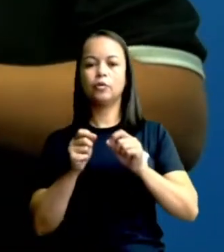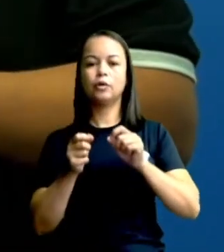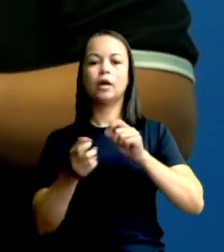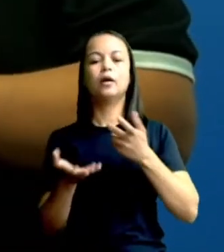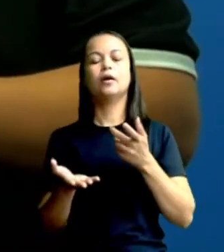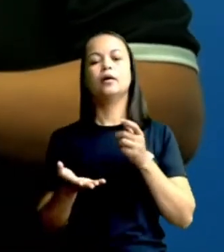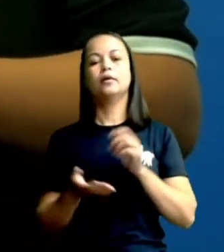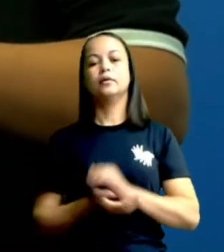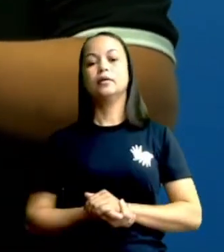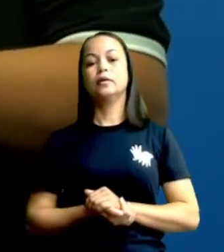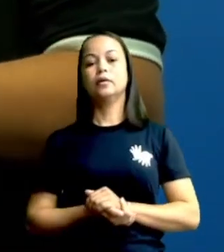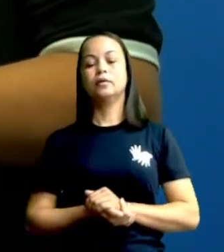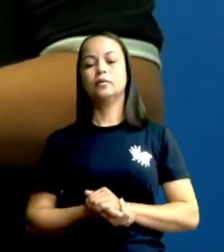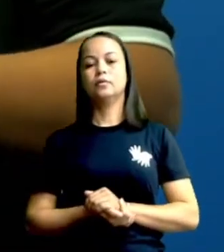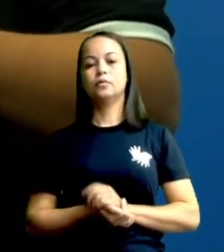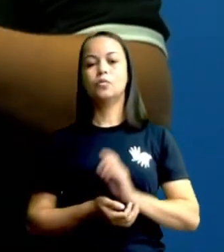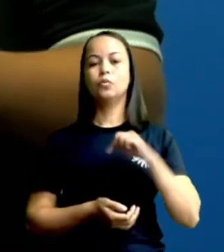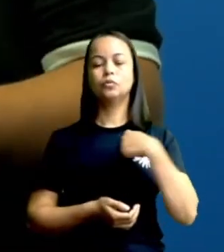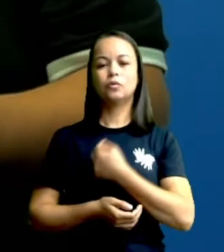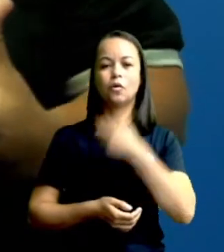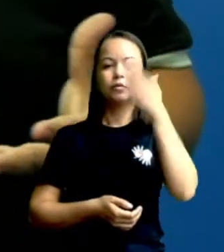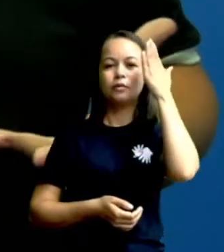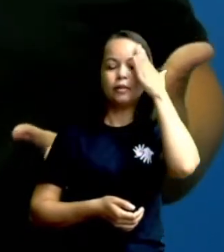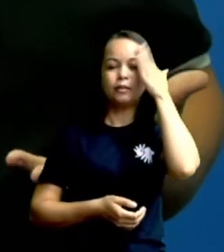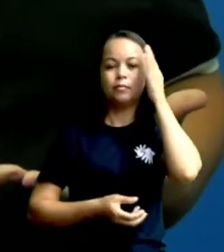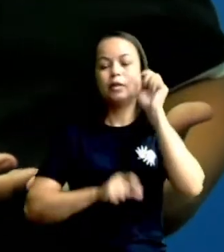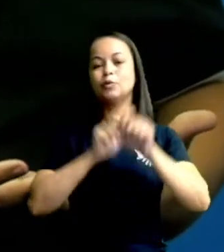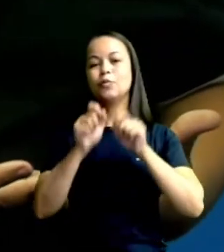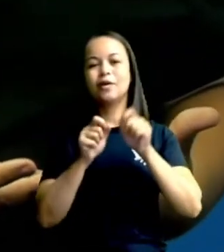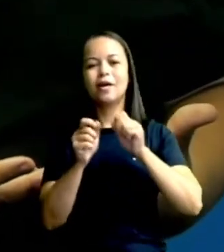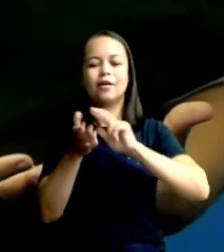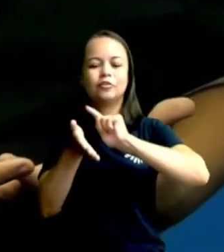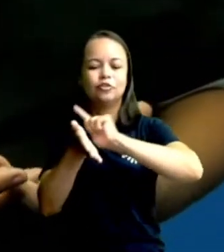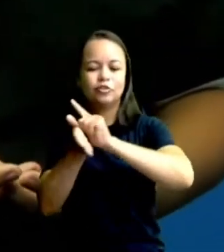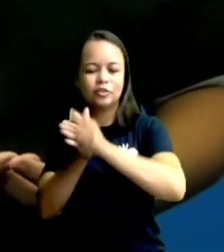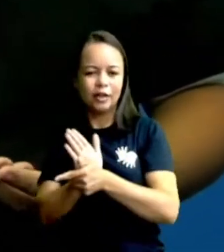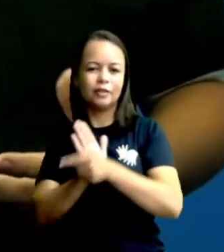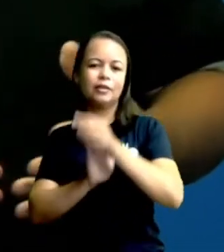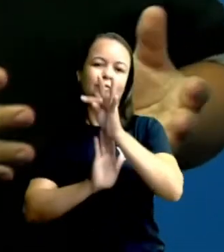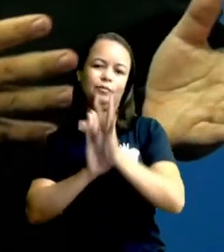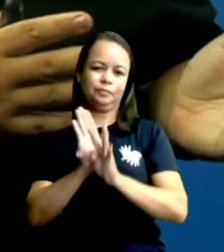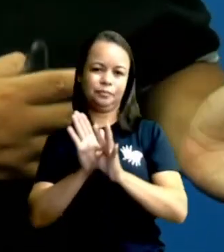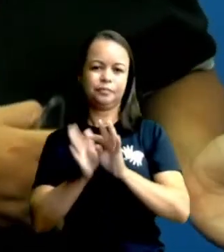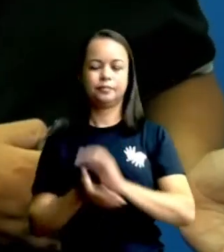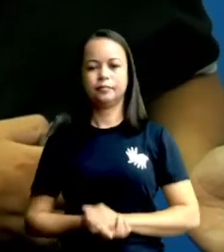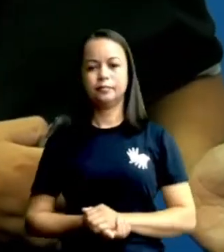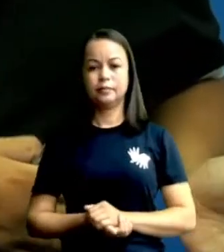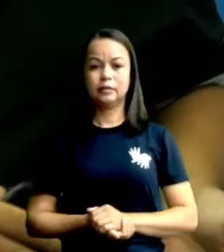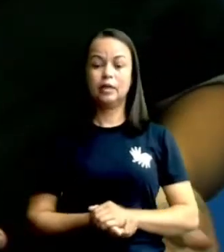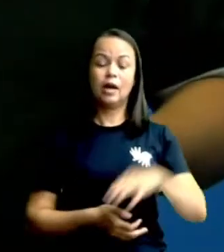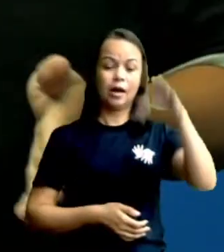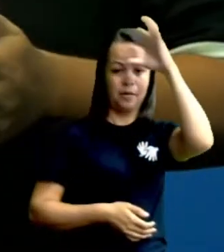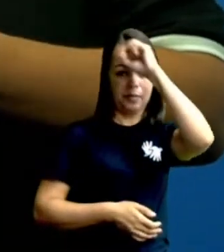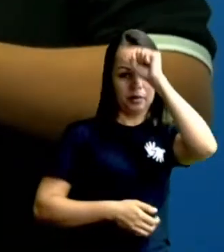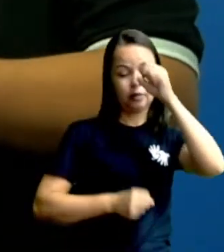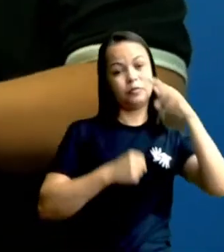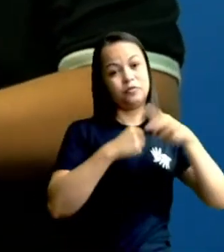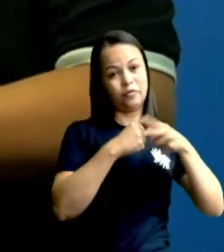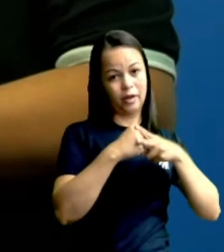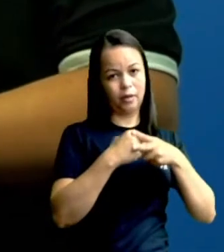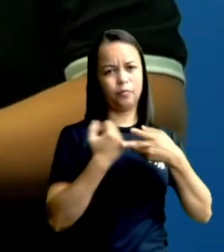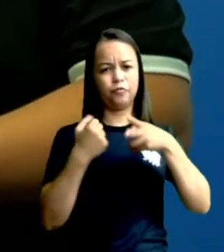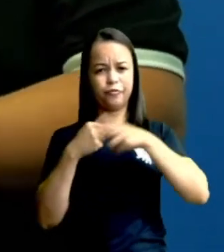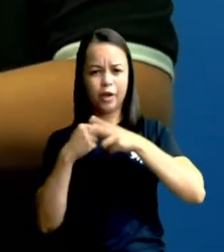o nosso entendimento do que é gênero textual, Já que aprendemos sobre os